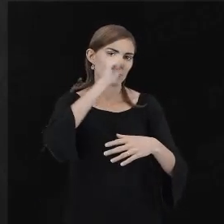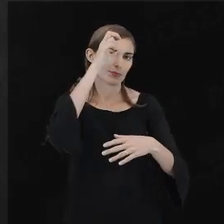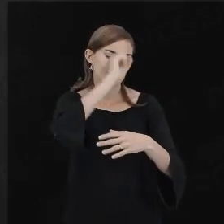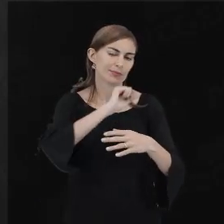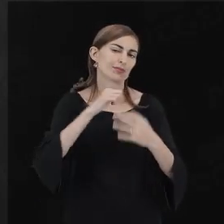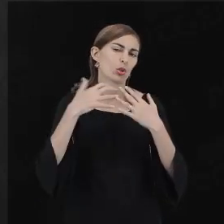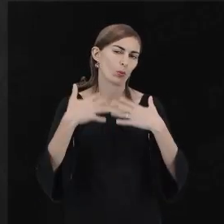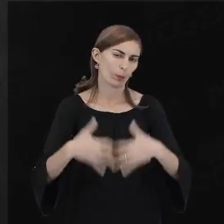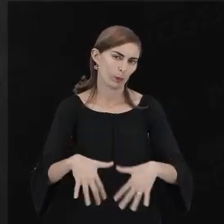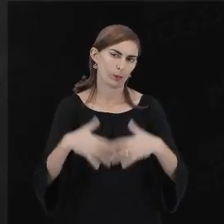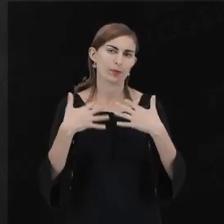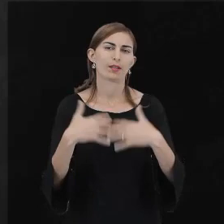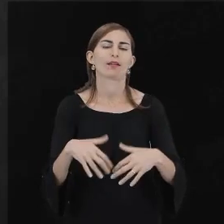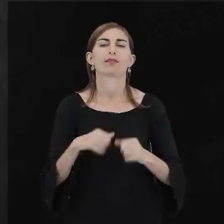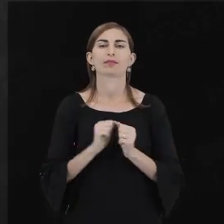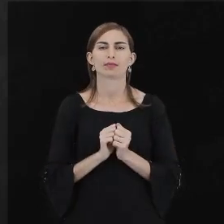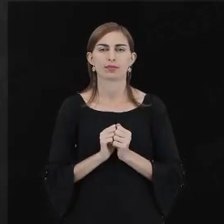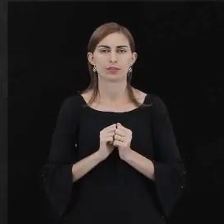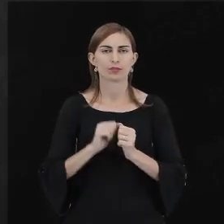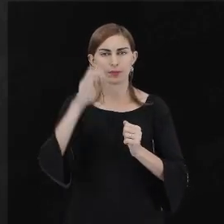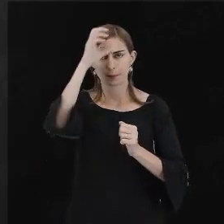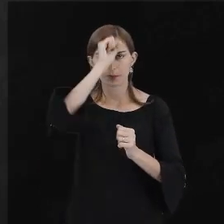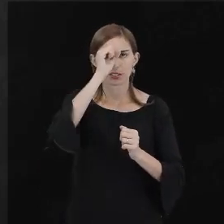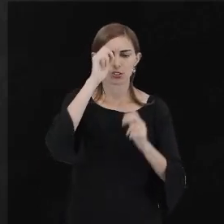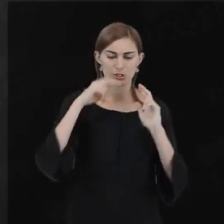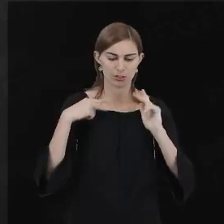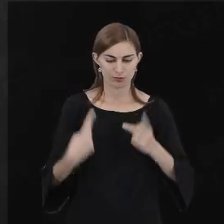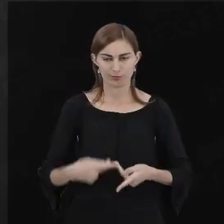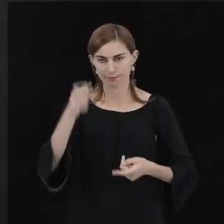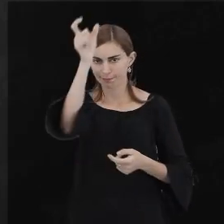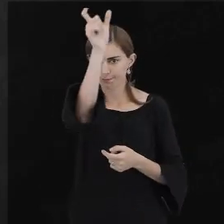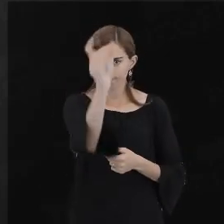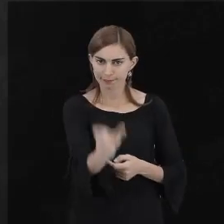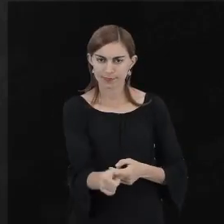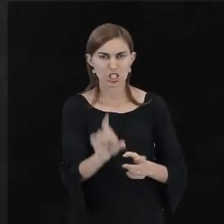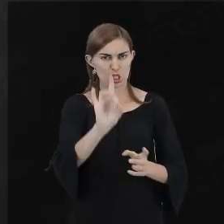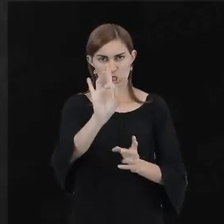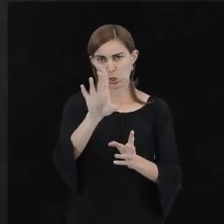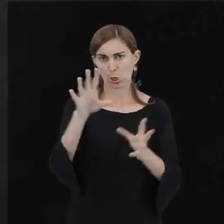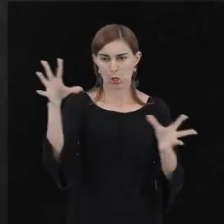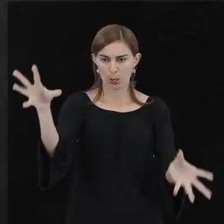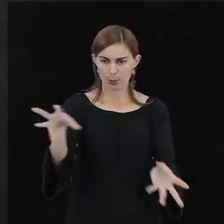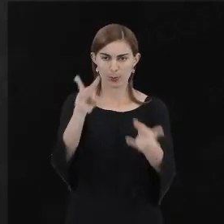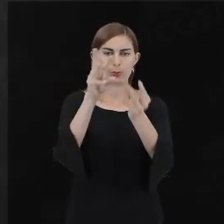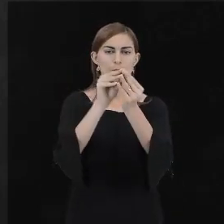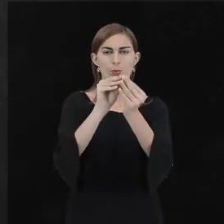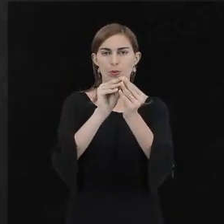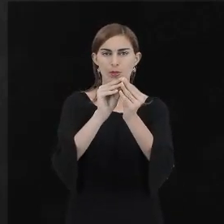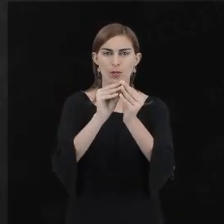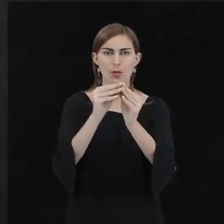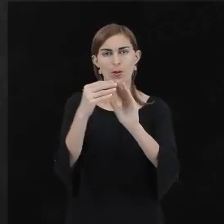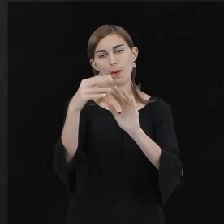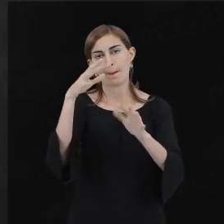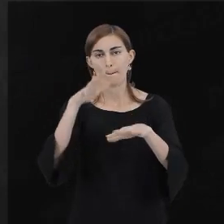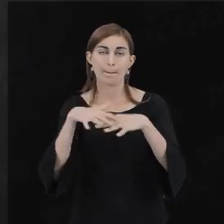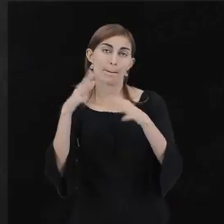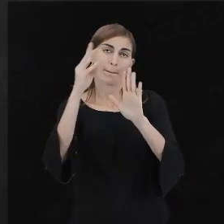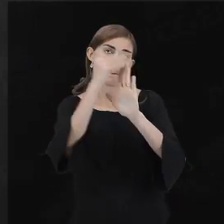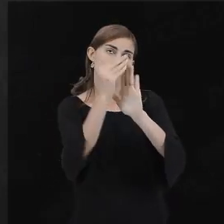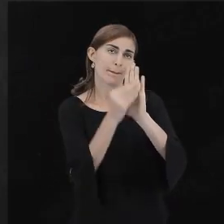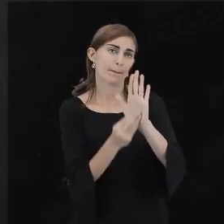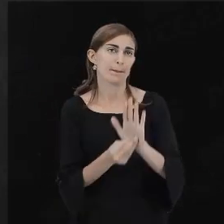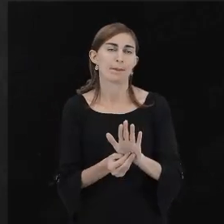fenômeno complexo, a aprendizagem humana, e ela não pode ser simplificada, categorizada ou